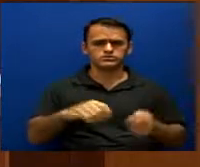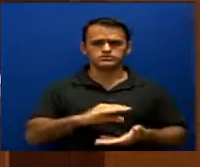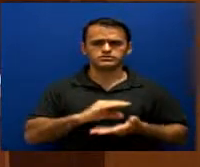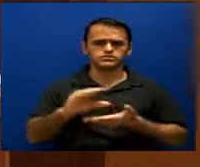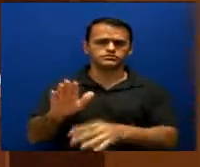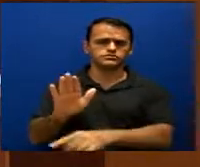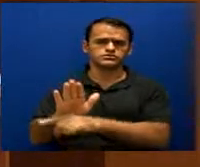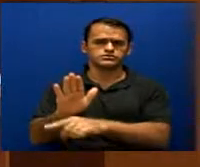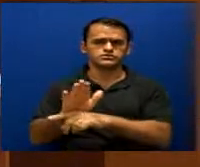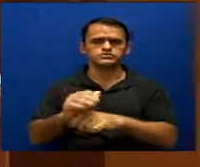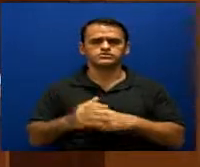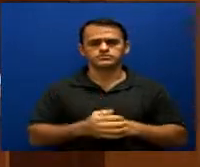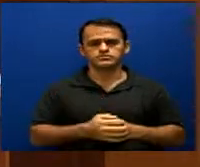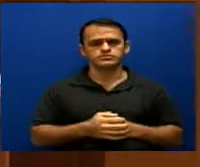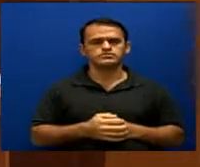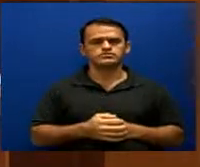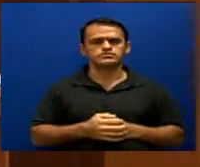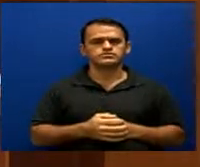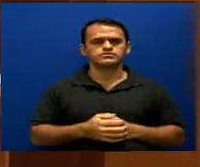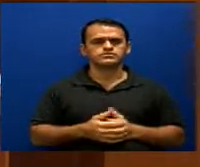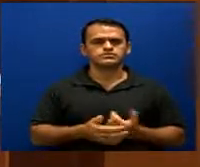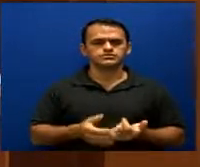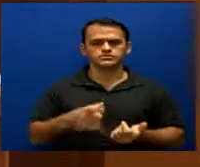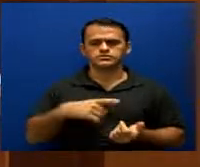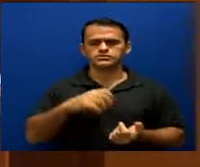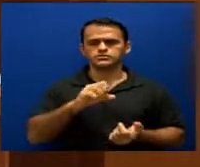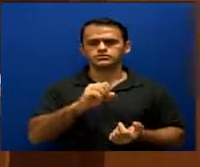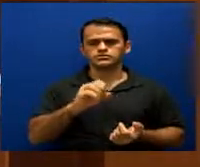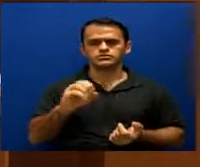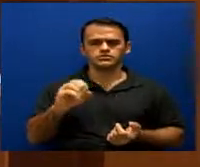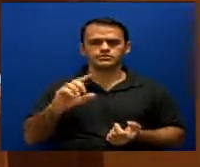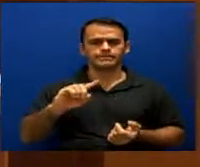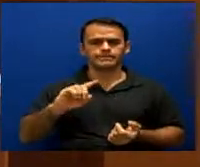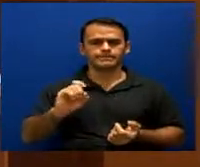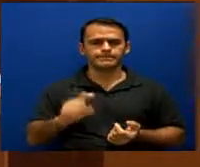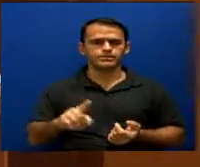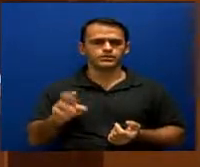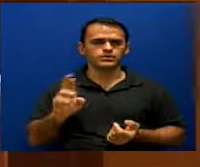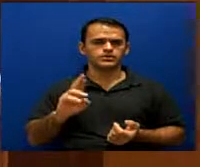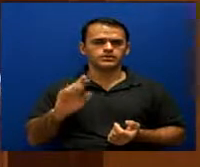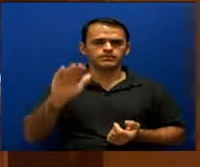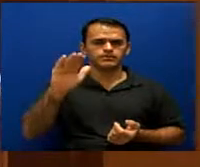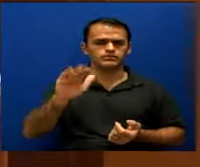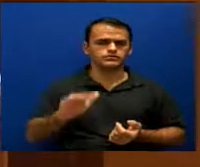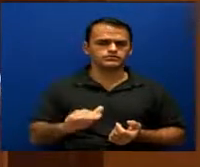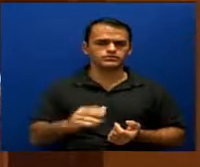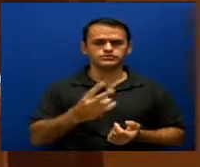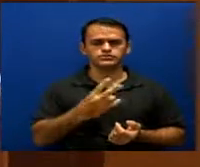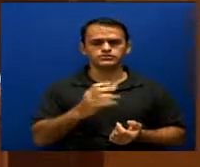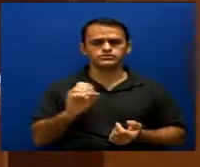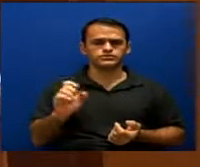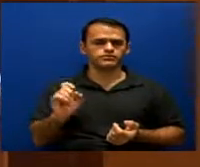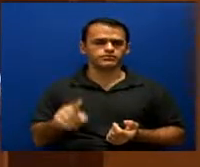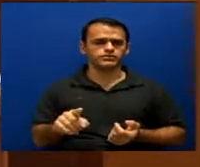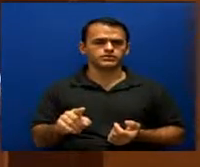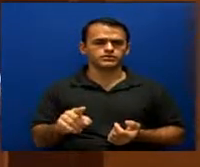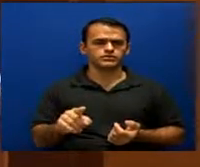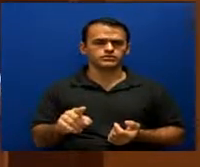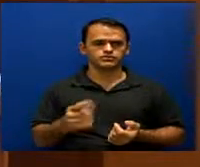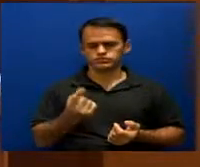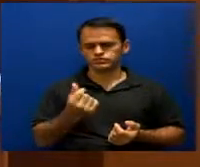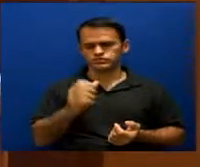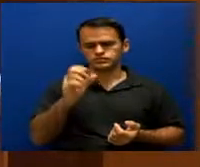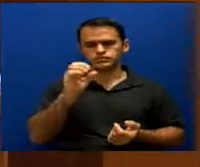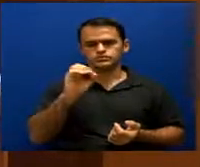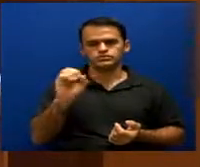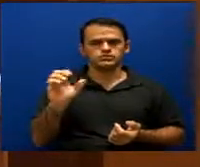que, por exemplo, os festejos populares tinham 800 mil, caiu para 200 no